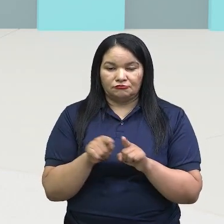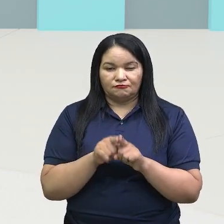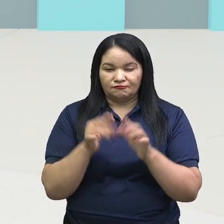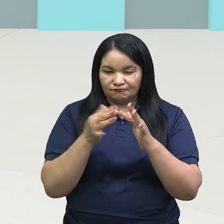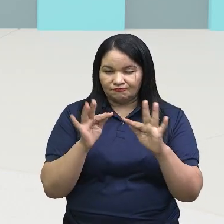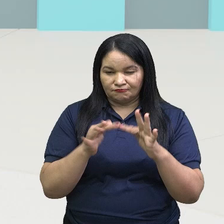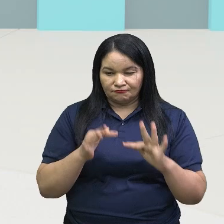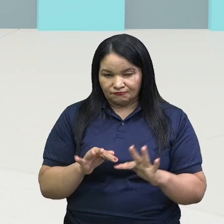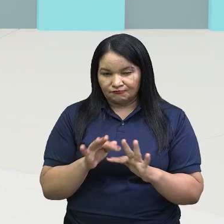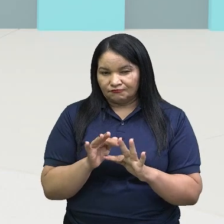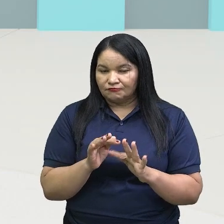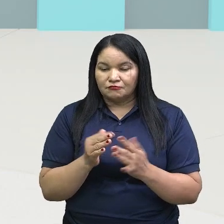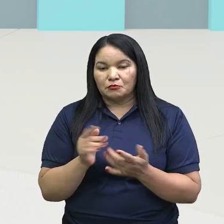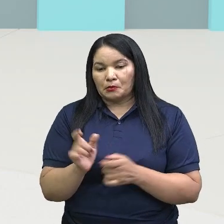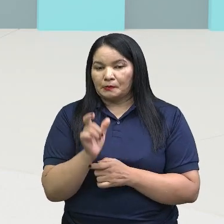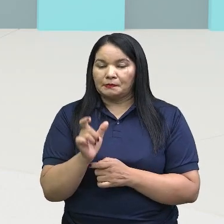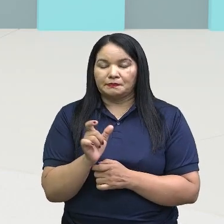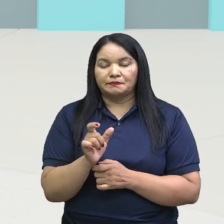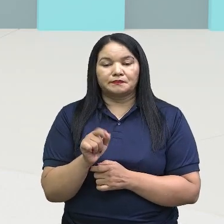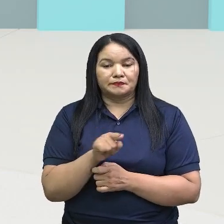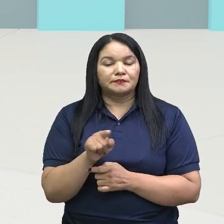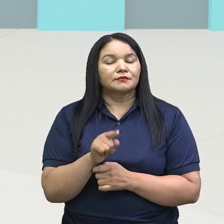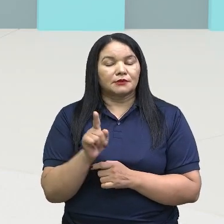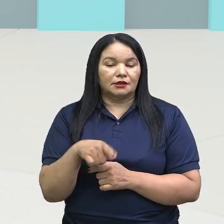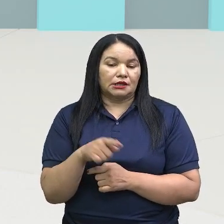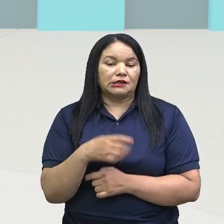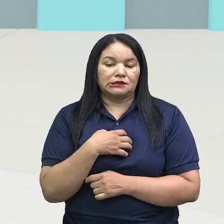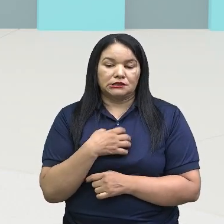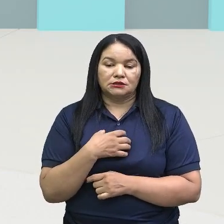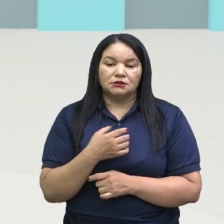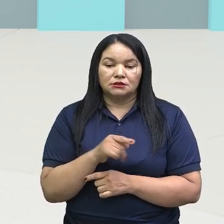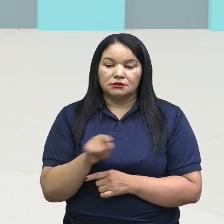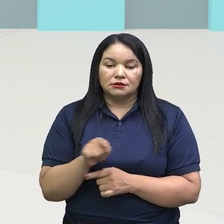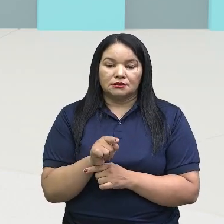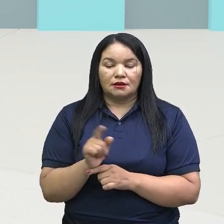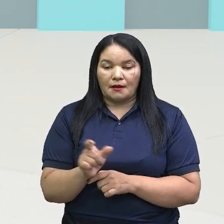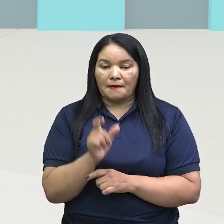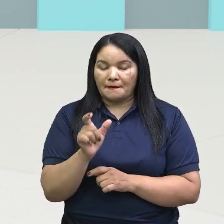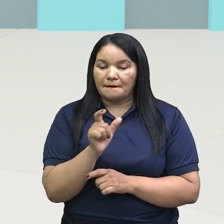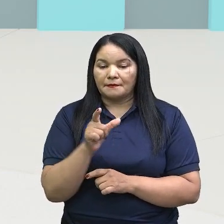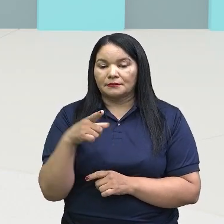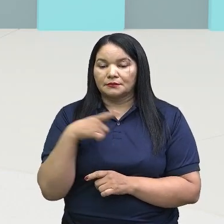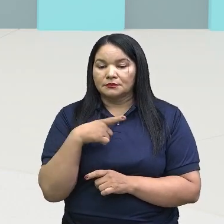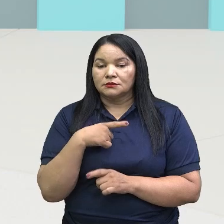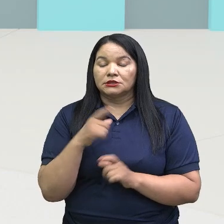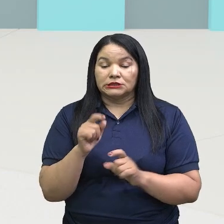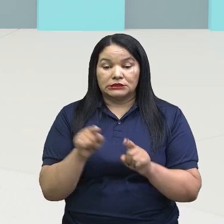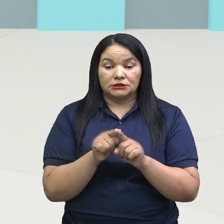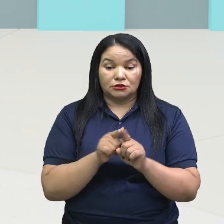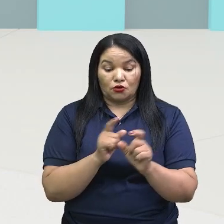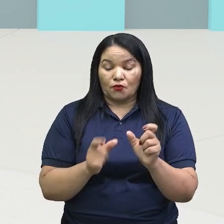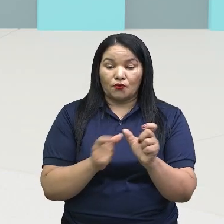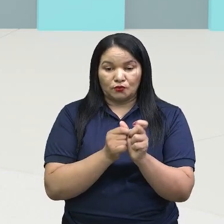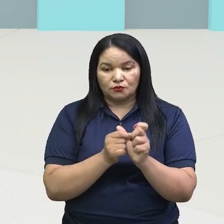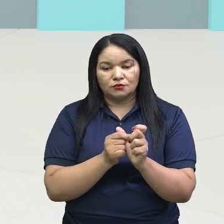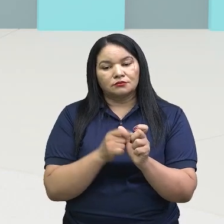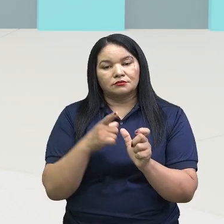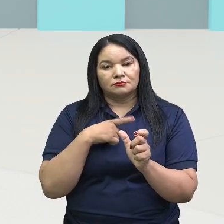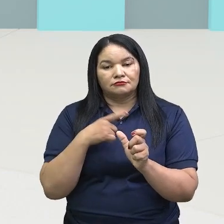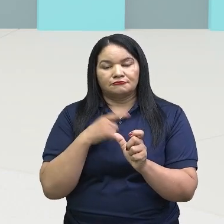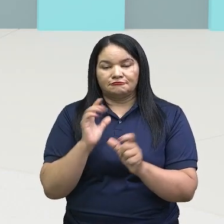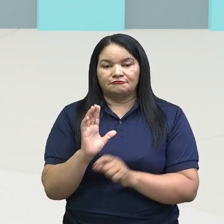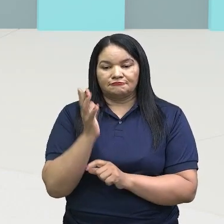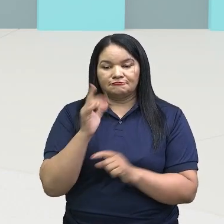palavras? Então, justamente, é esse sentido, né, que essas palavras, essas conjunções temporais,